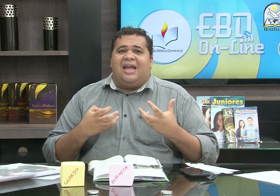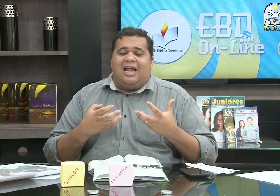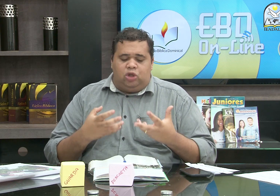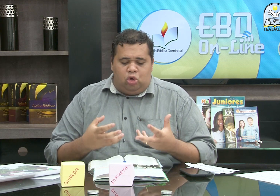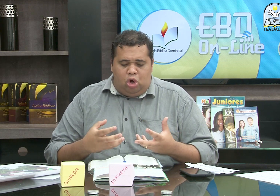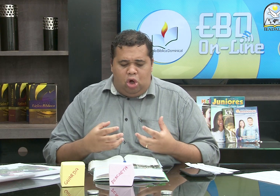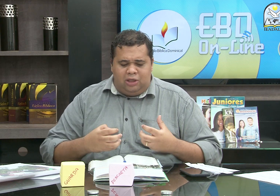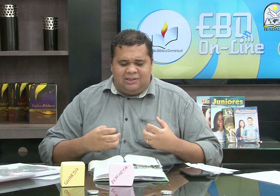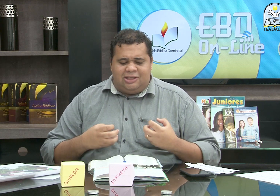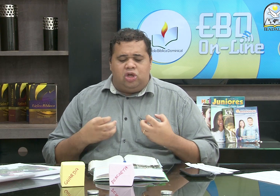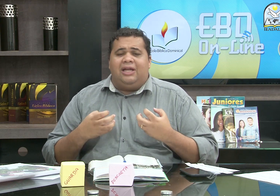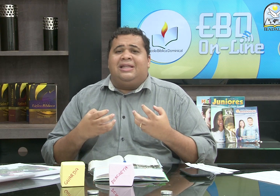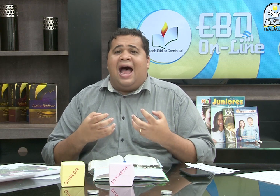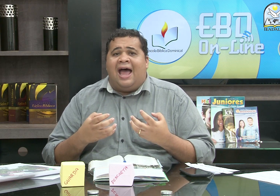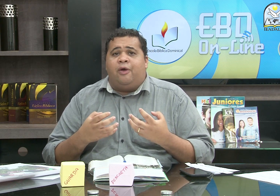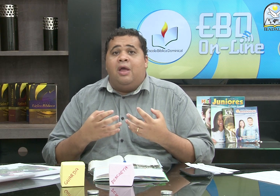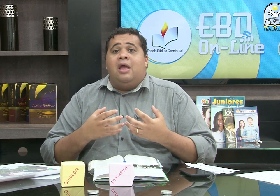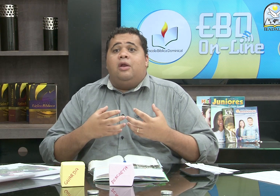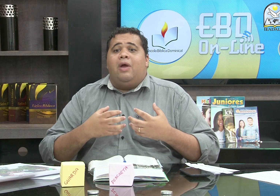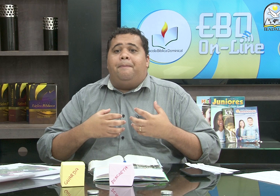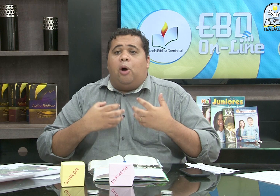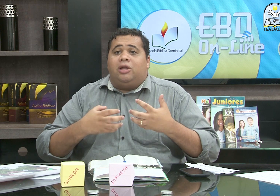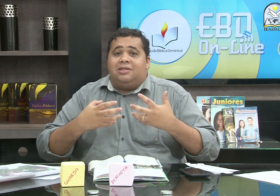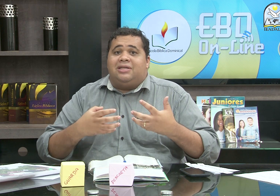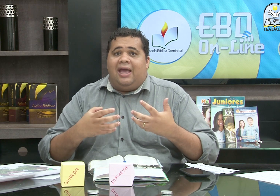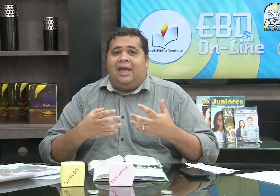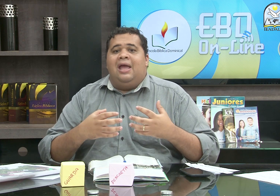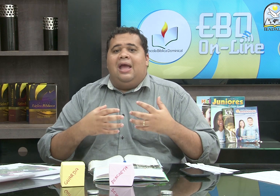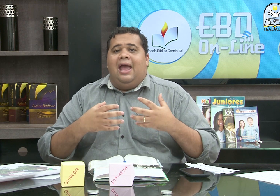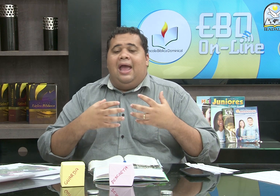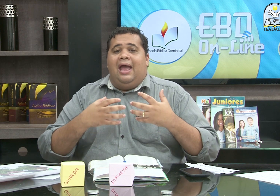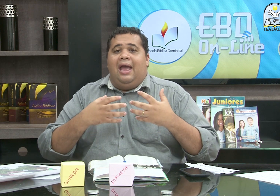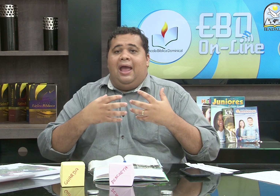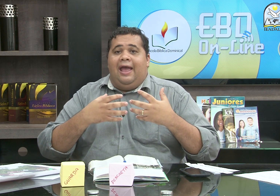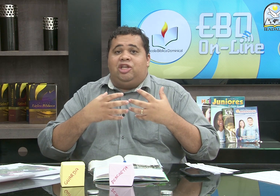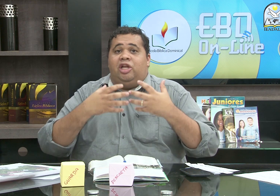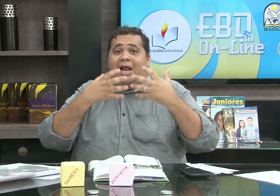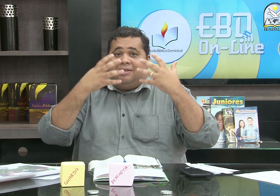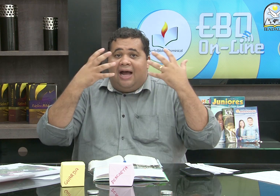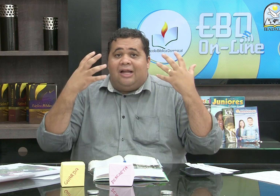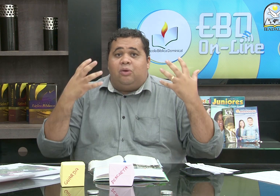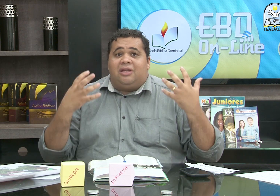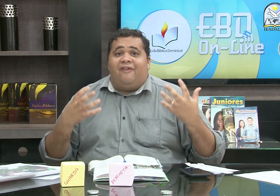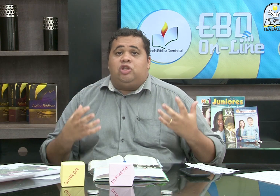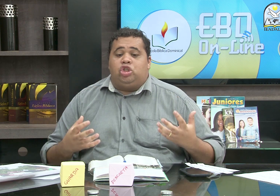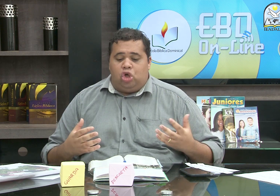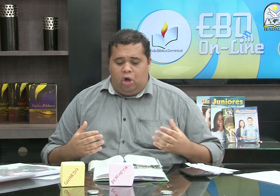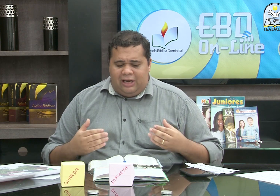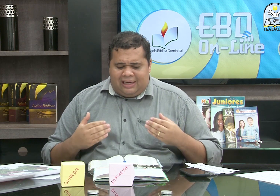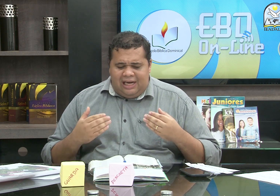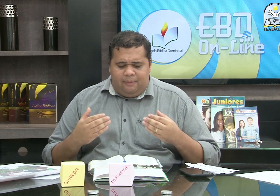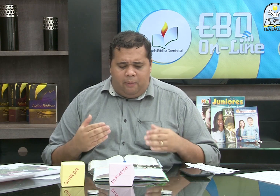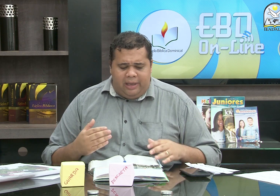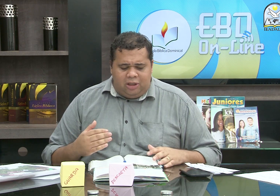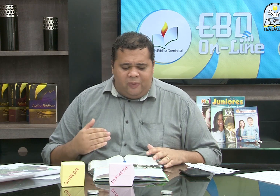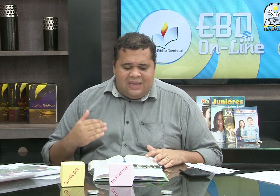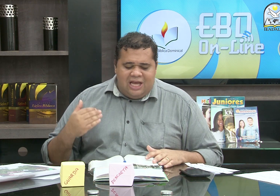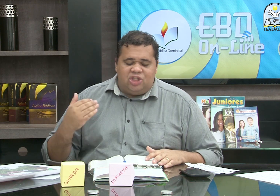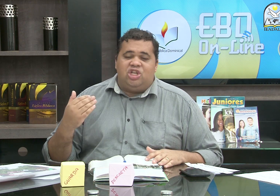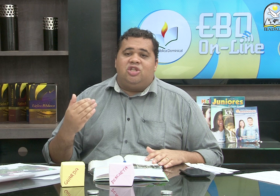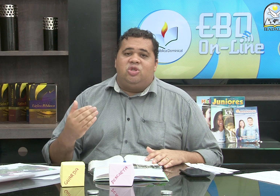sentir aquela dor de ser solidário não é pode ser eh externalizado através do choro e naquele